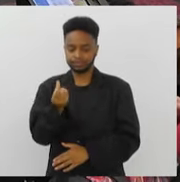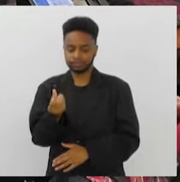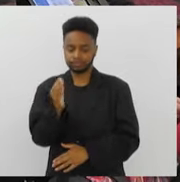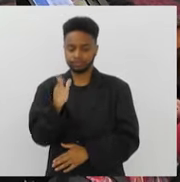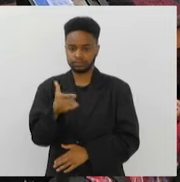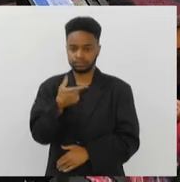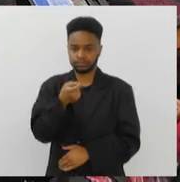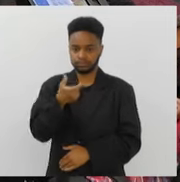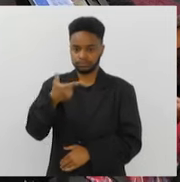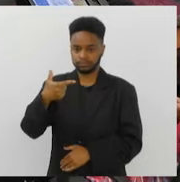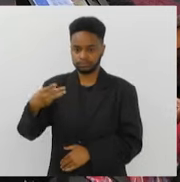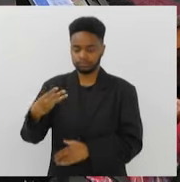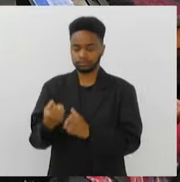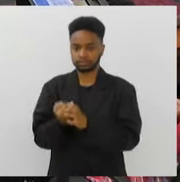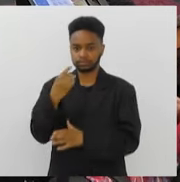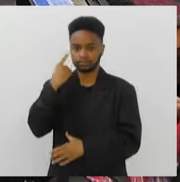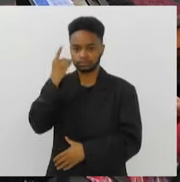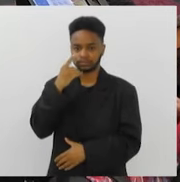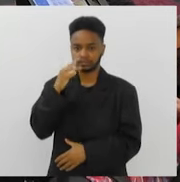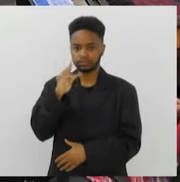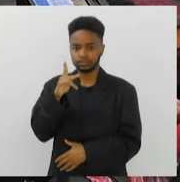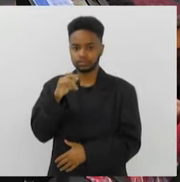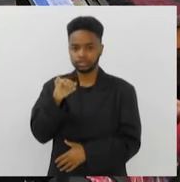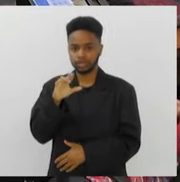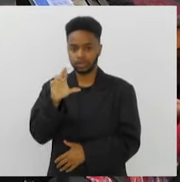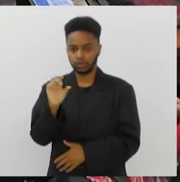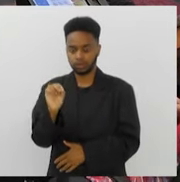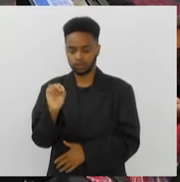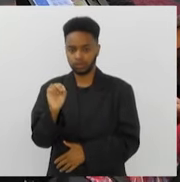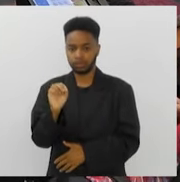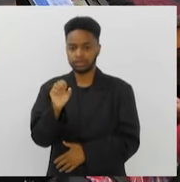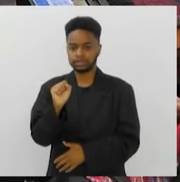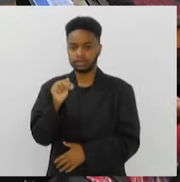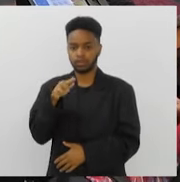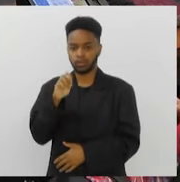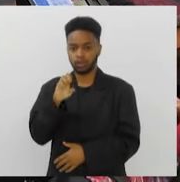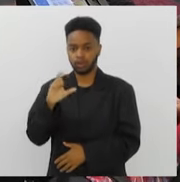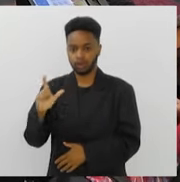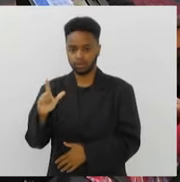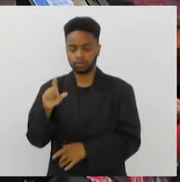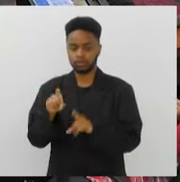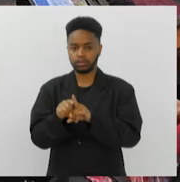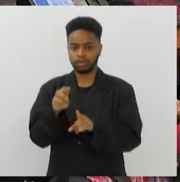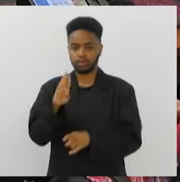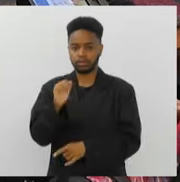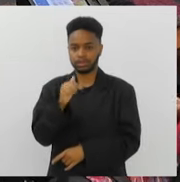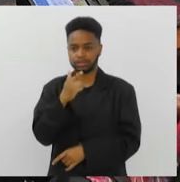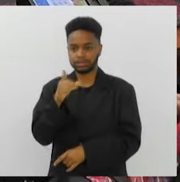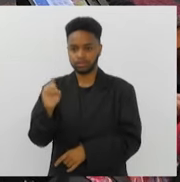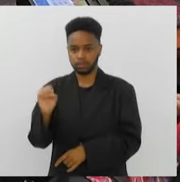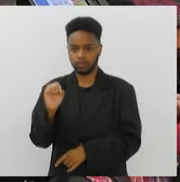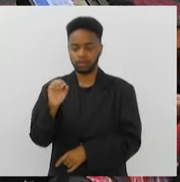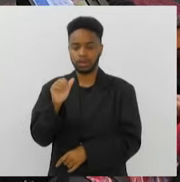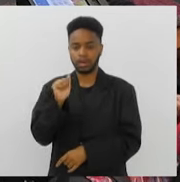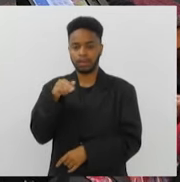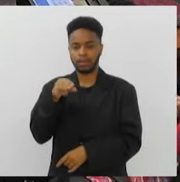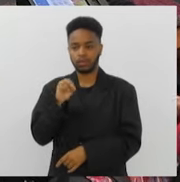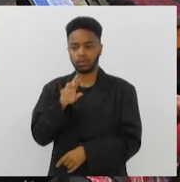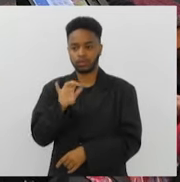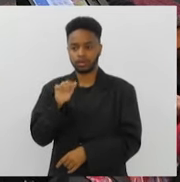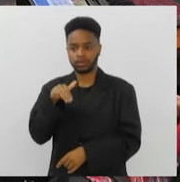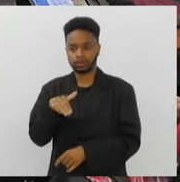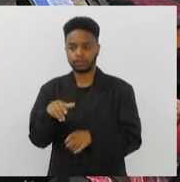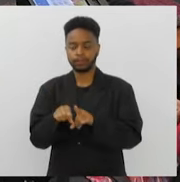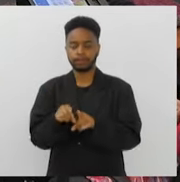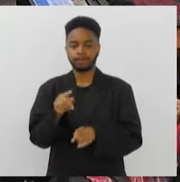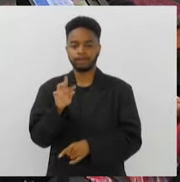2186/2023, de autoria dos deputados Tiago Galhaço, Samuel Malafaia Brazão, Rodrigo Amorim, Fred Pacheco, que altera a lei